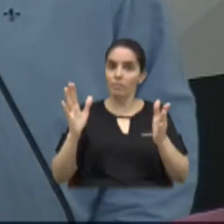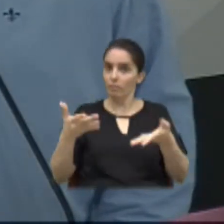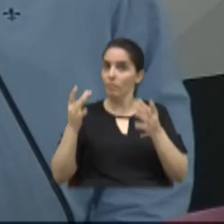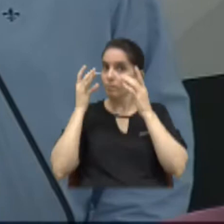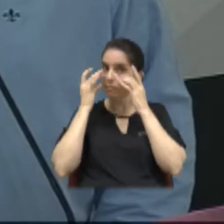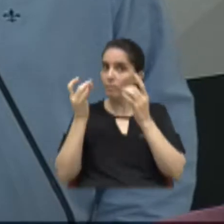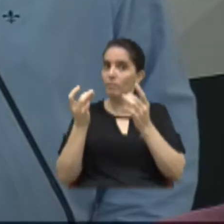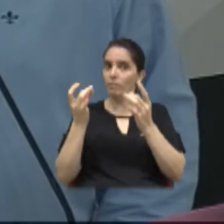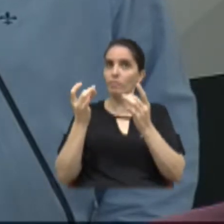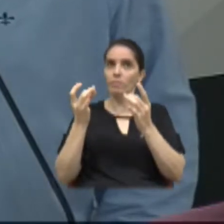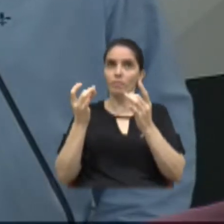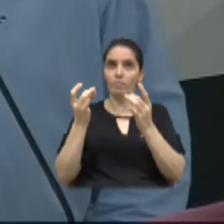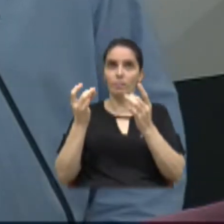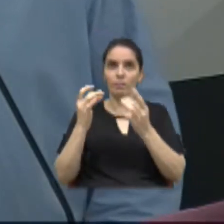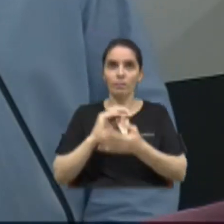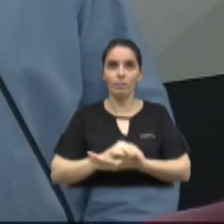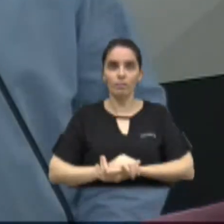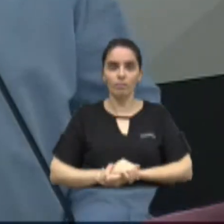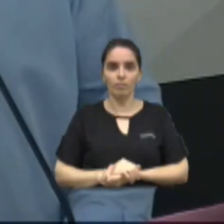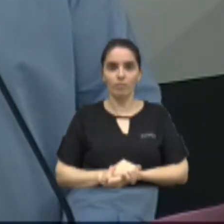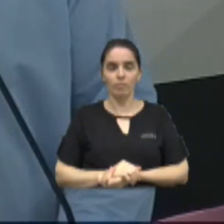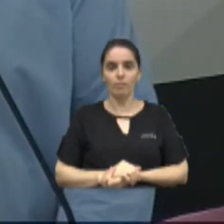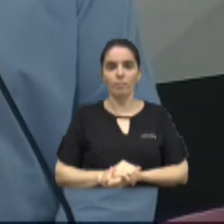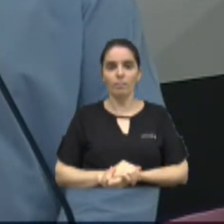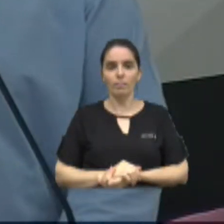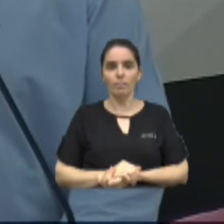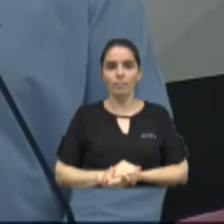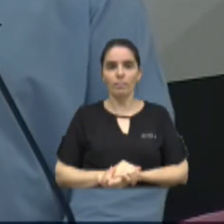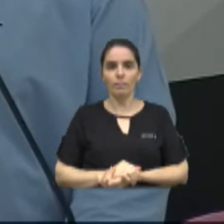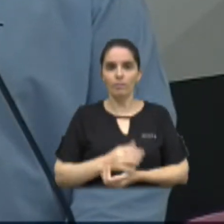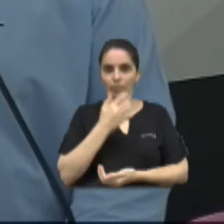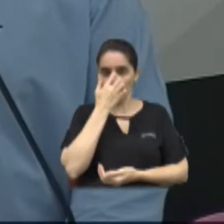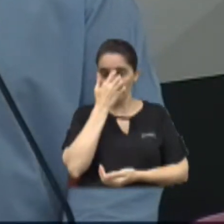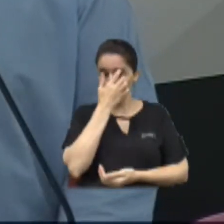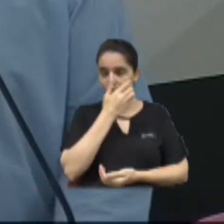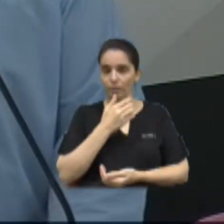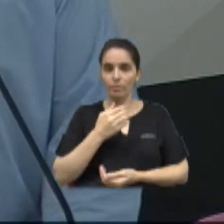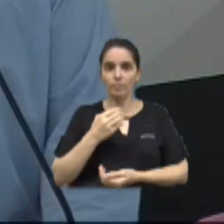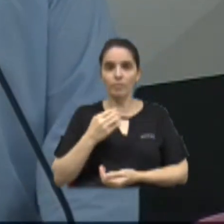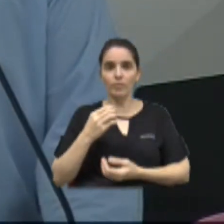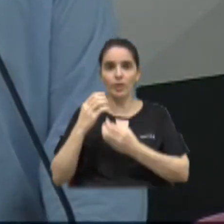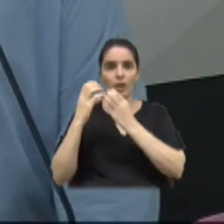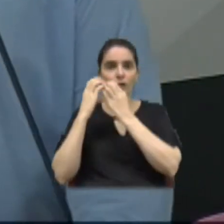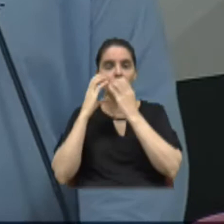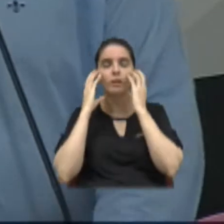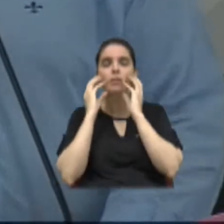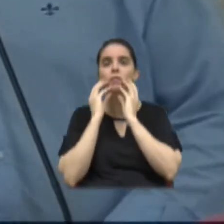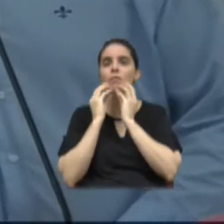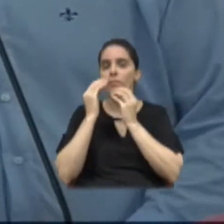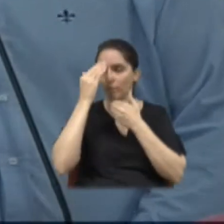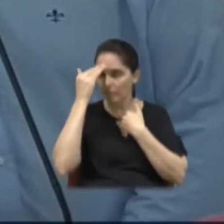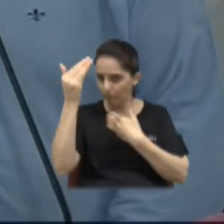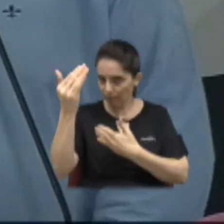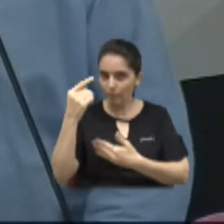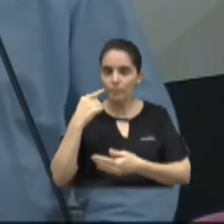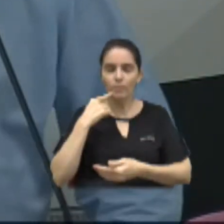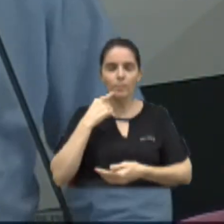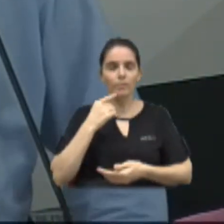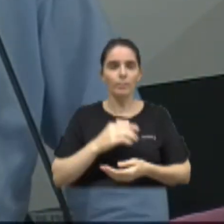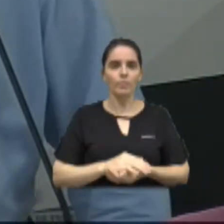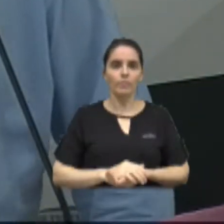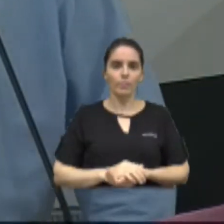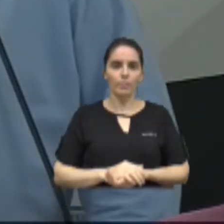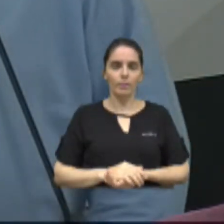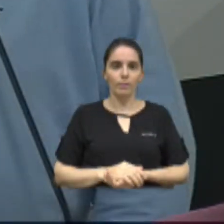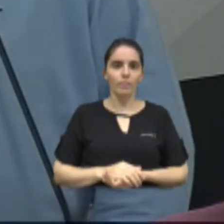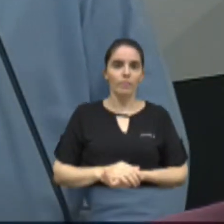Uma parte. Primeiro para o Mir, o Helder, depois já passo para você. Uma parte para o Mir. Muito obrigado, vereador Cleiton. Inclusive, eu fiz